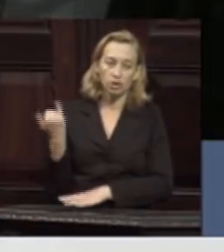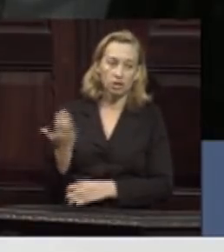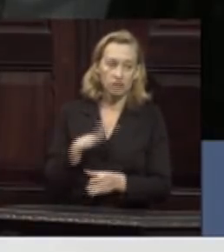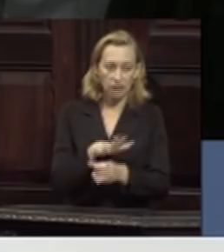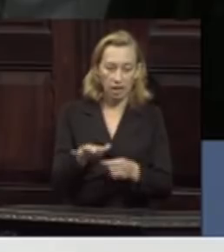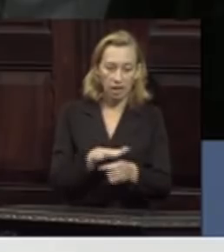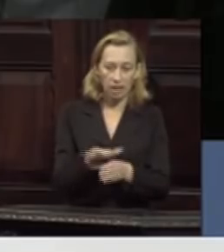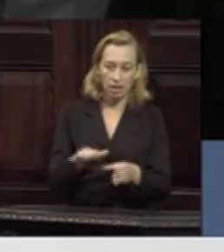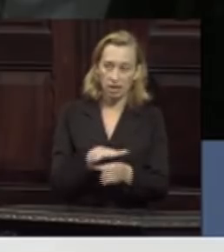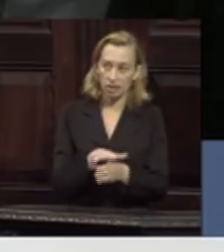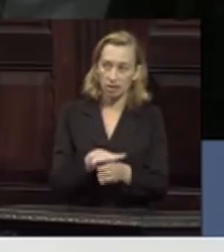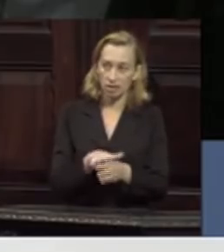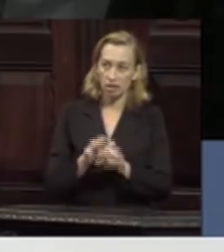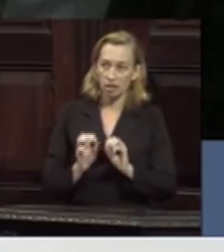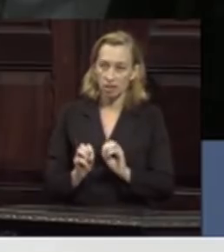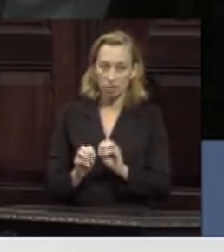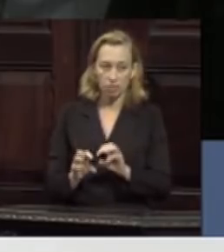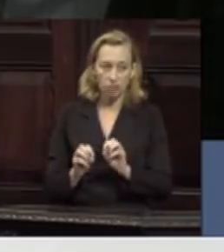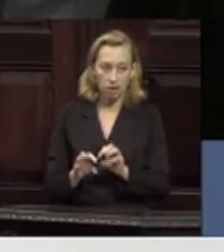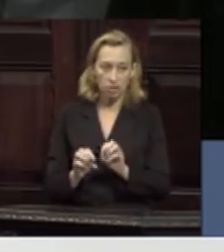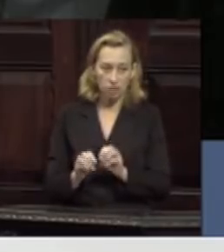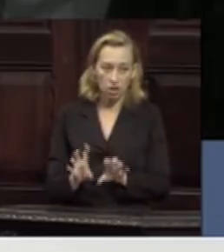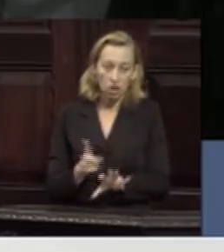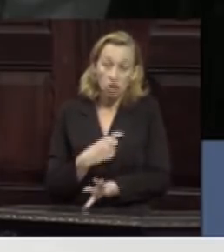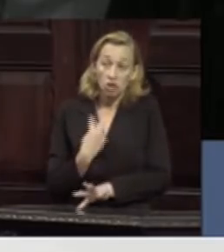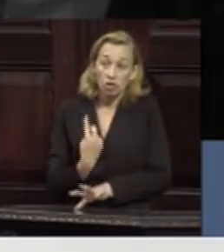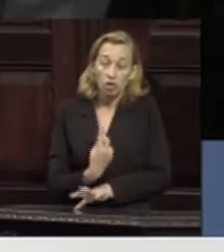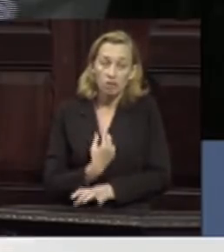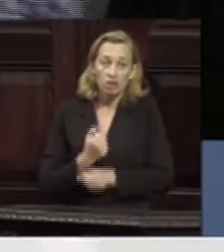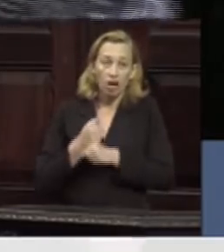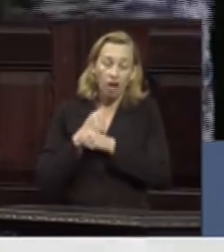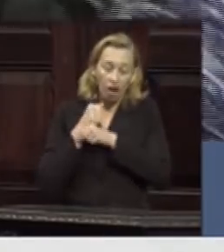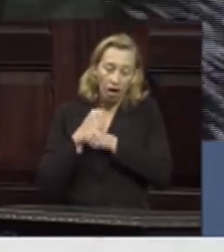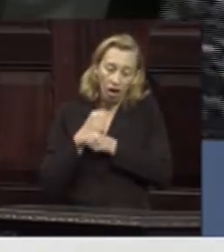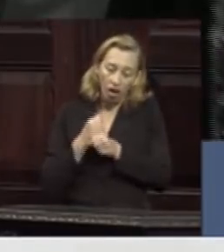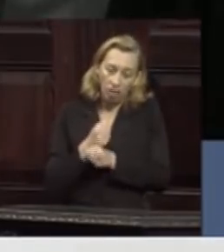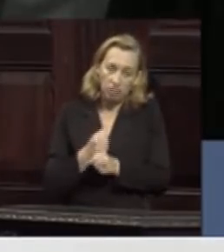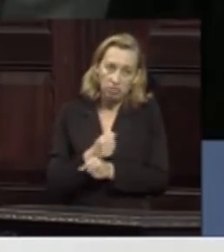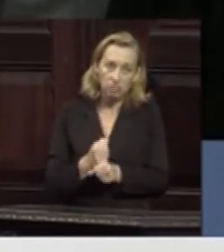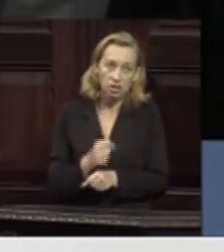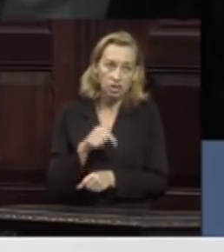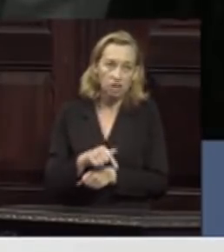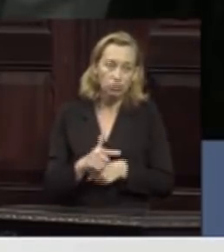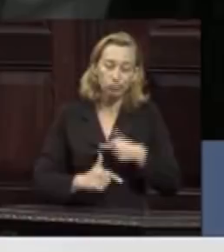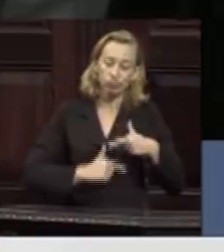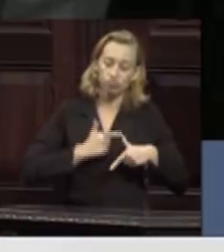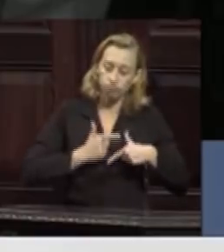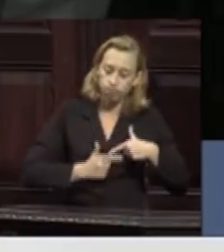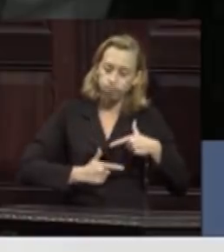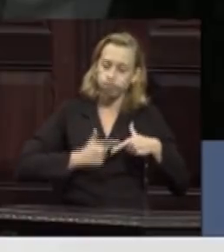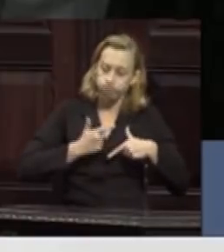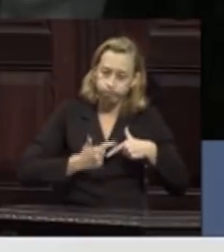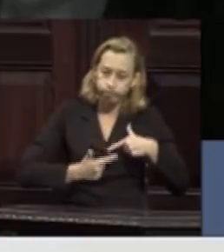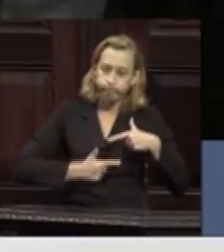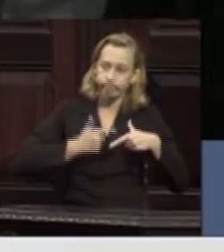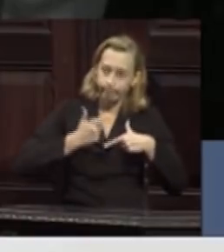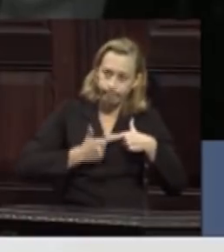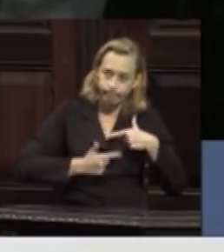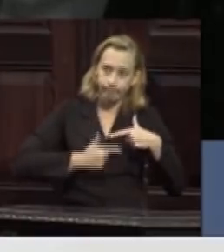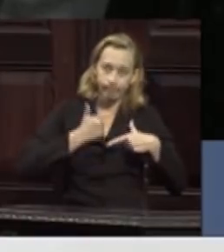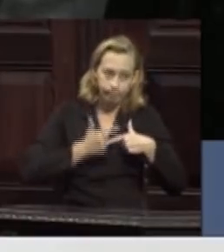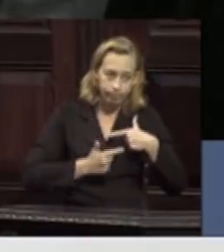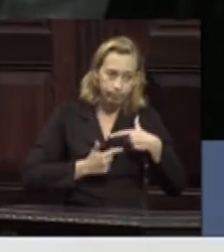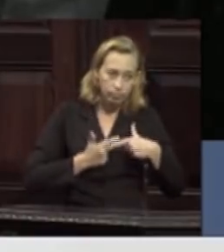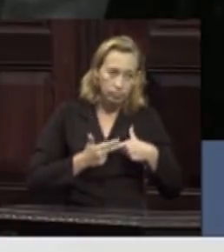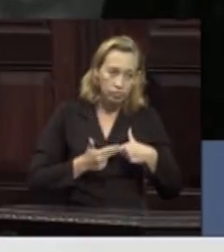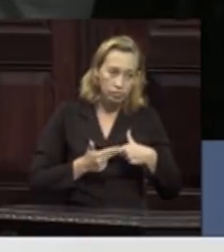educação. Nós ficamos aqui muito tempo lutando, a Comissão de Educação, vários deputados, sobre a